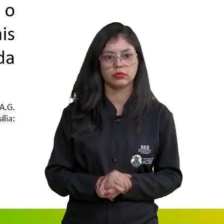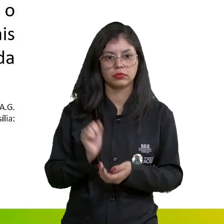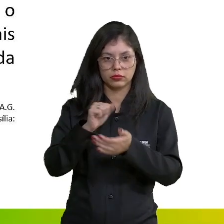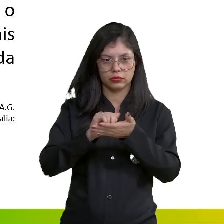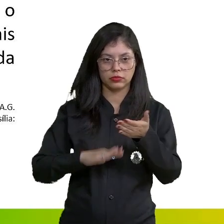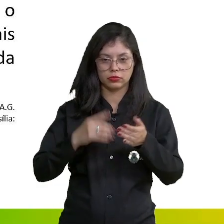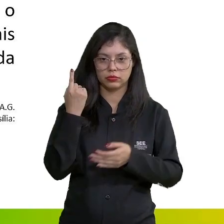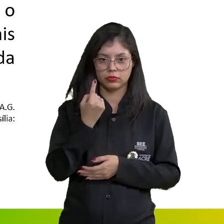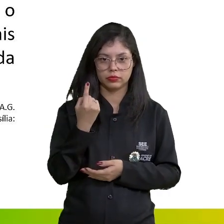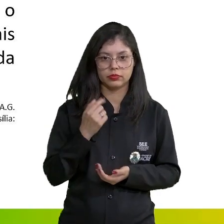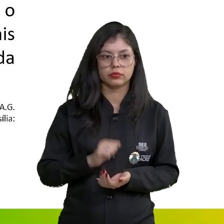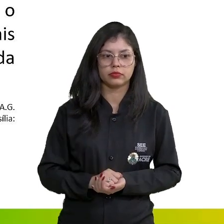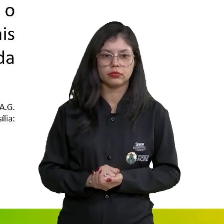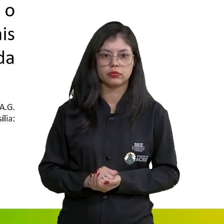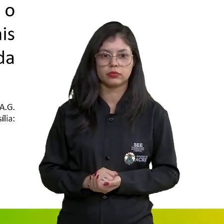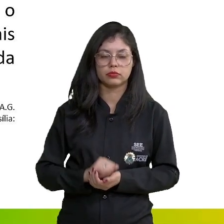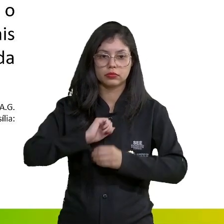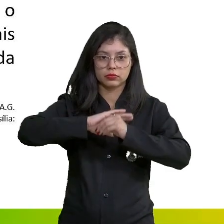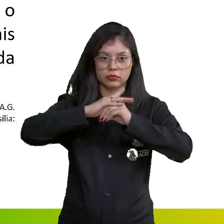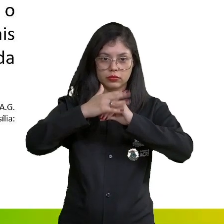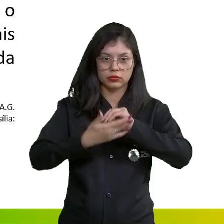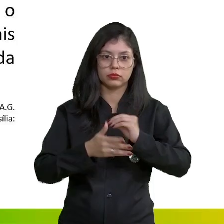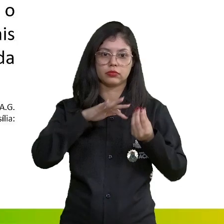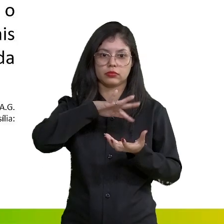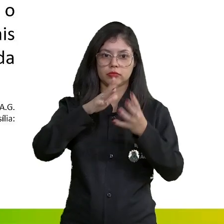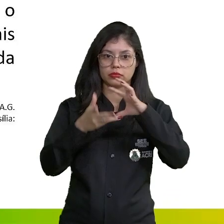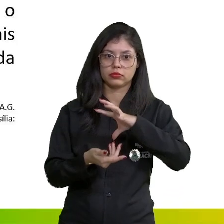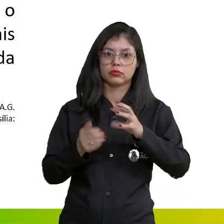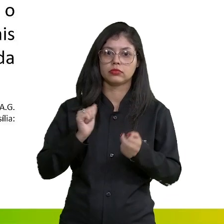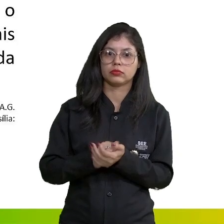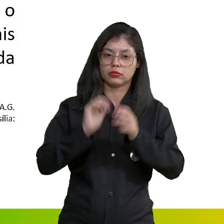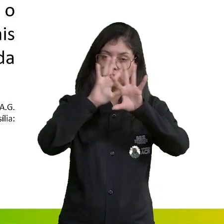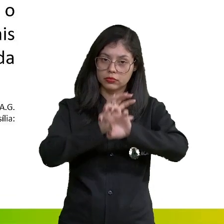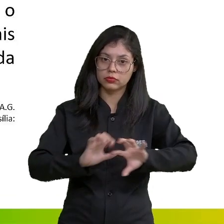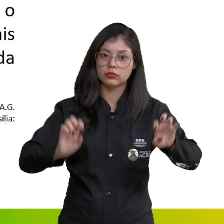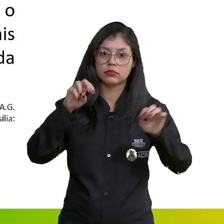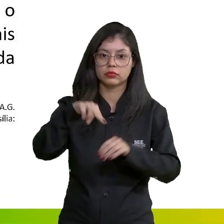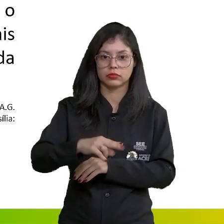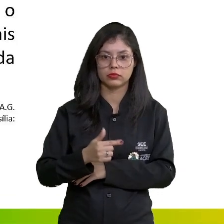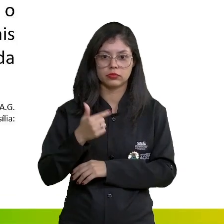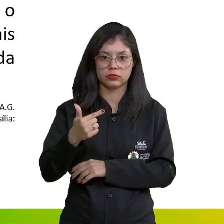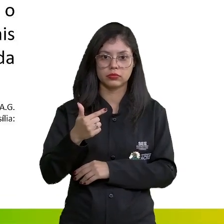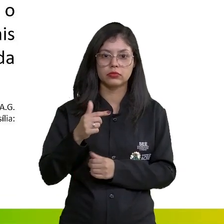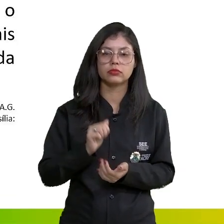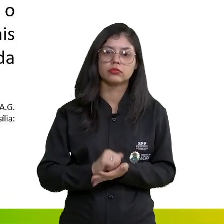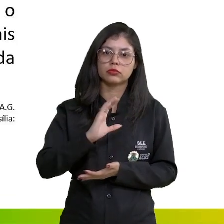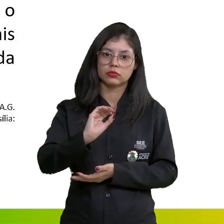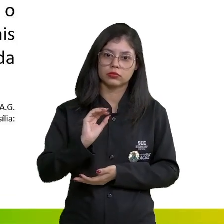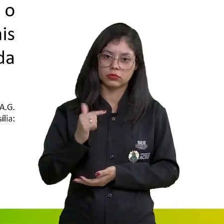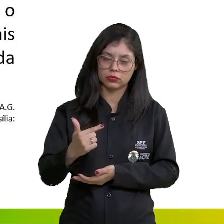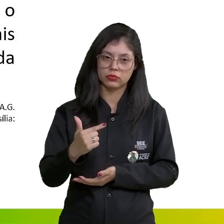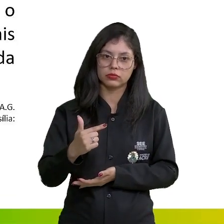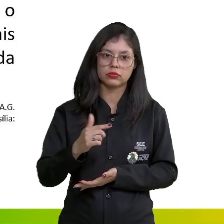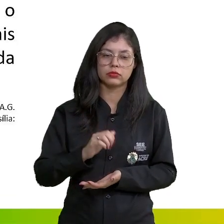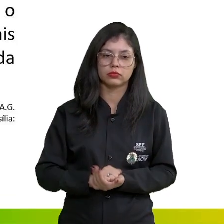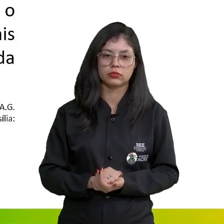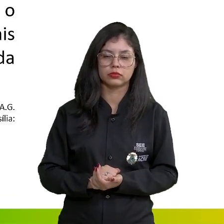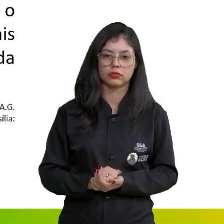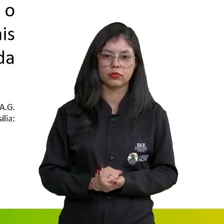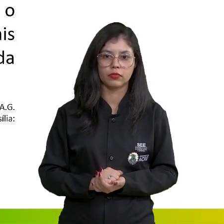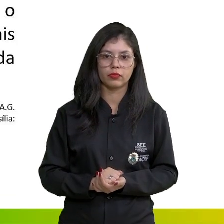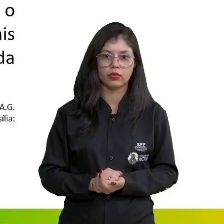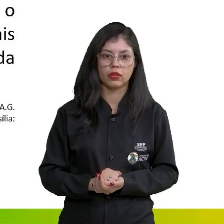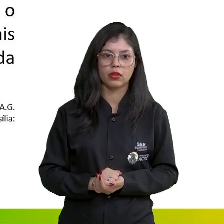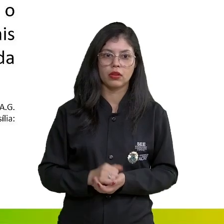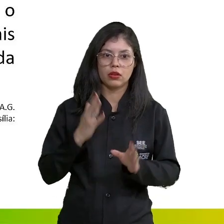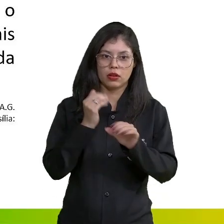atividade 1. A atmosfera terrestre é composta pelos gases nitrogênio e oxigênio,